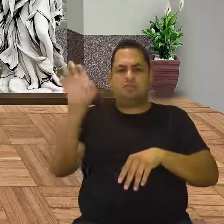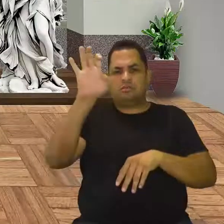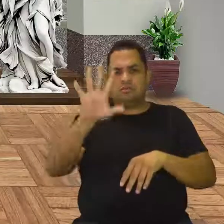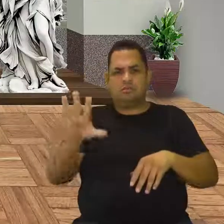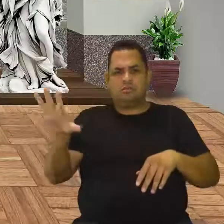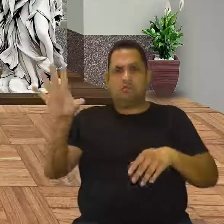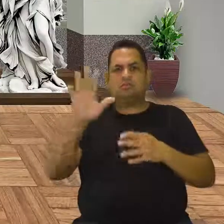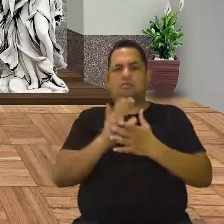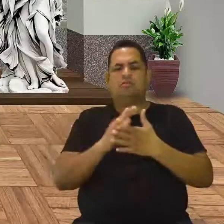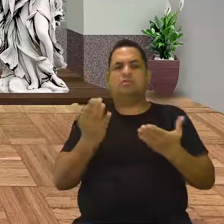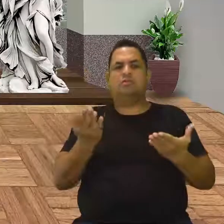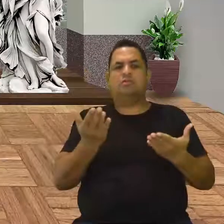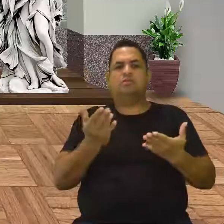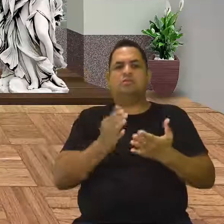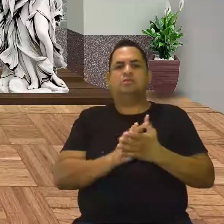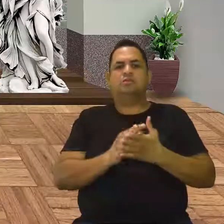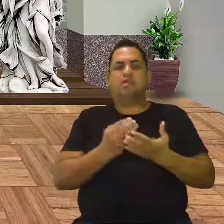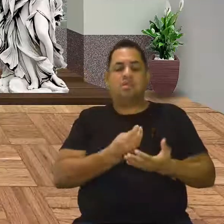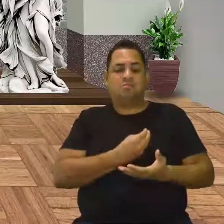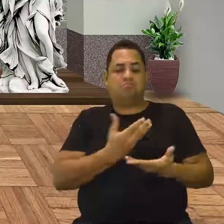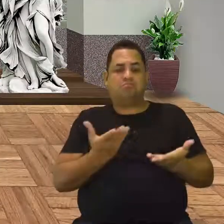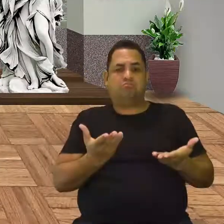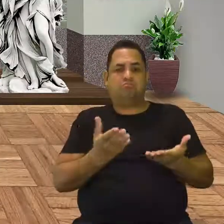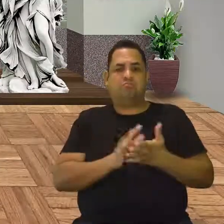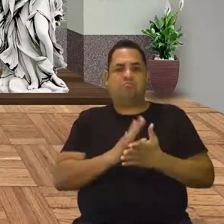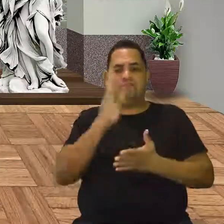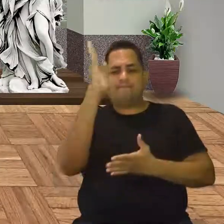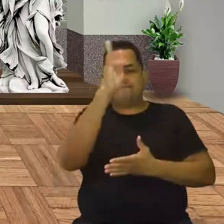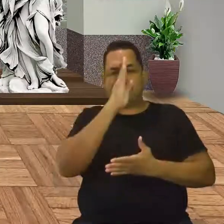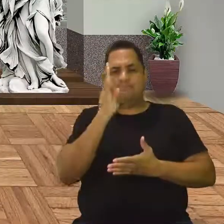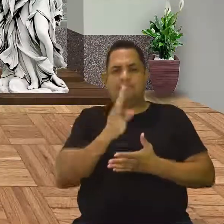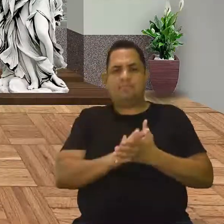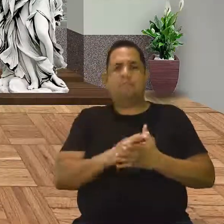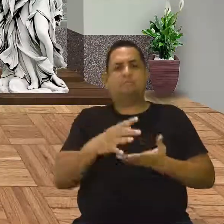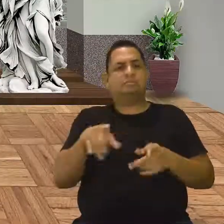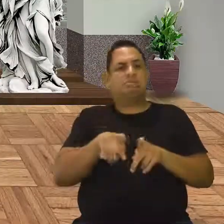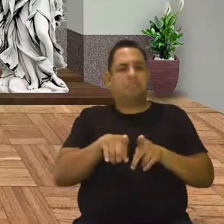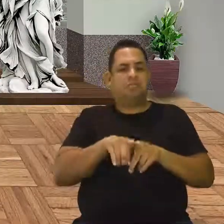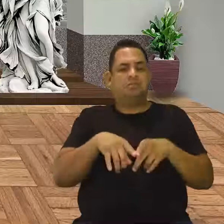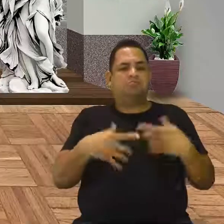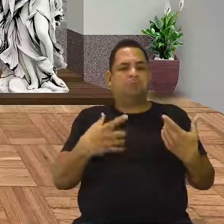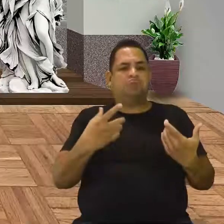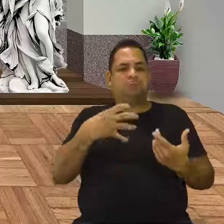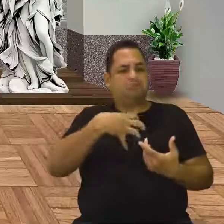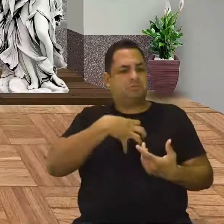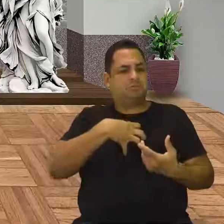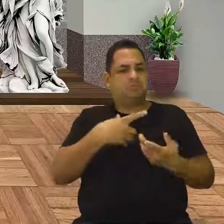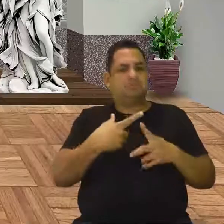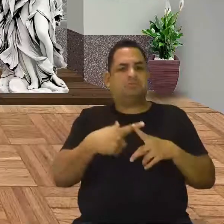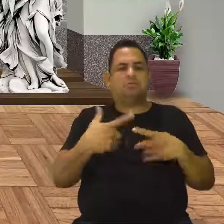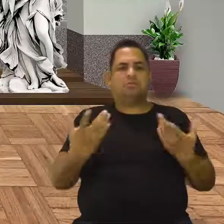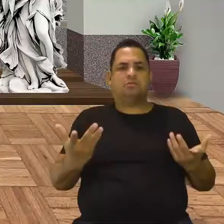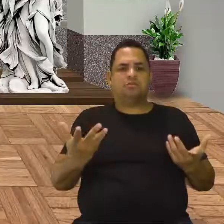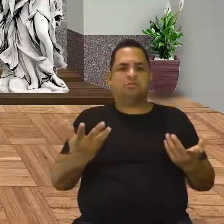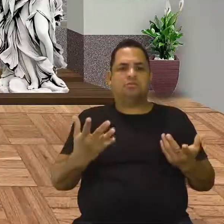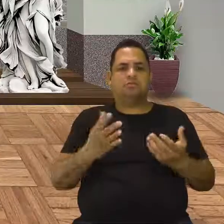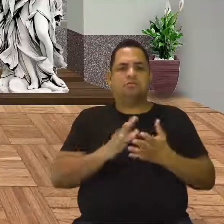estava nessa convivência, o Brasil também sente isso, senhores. Para ter uma ideia, então